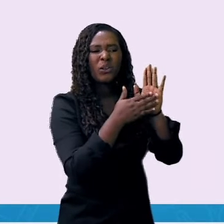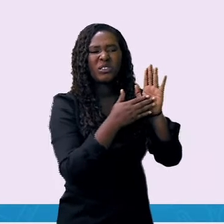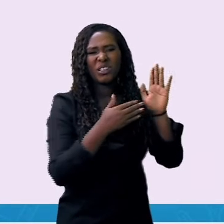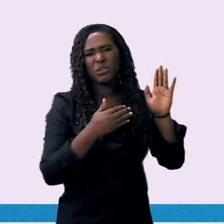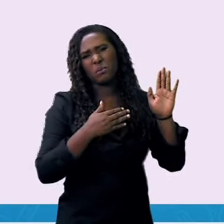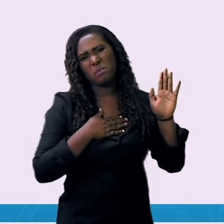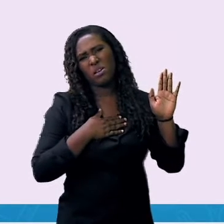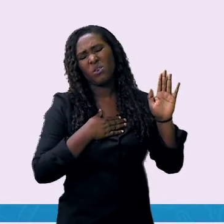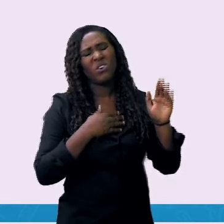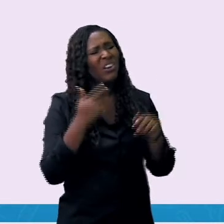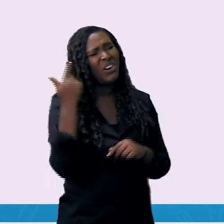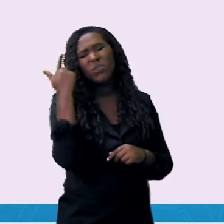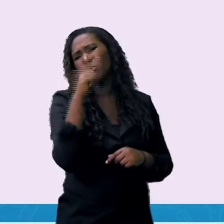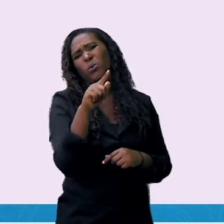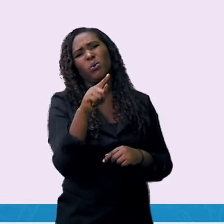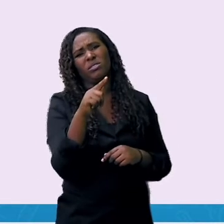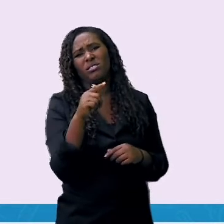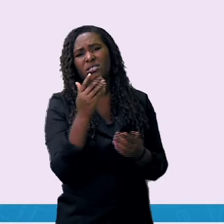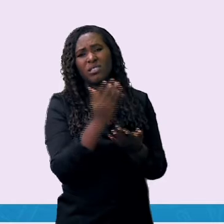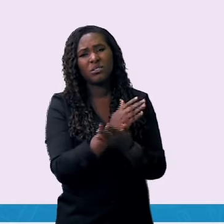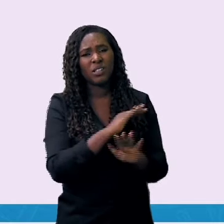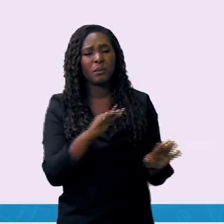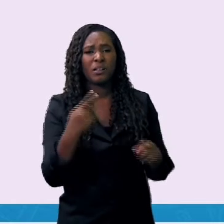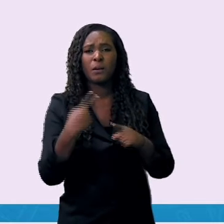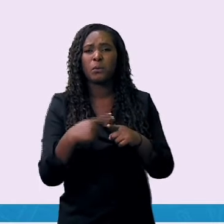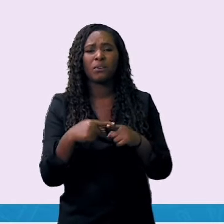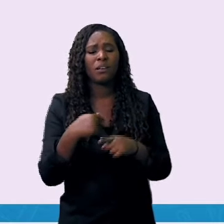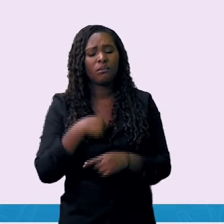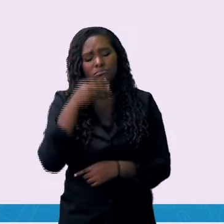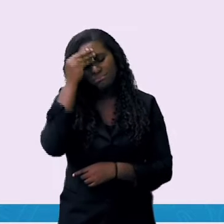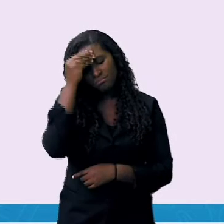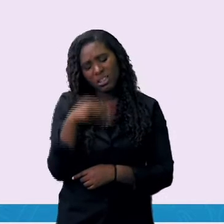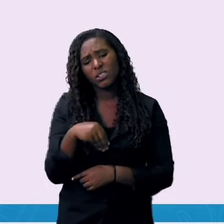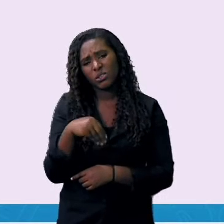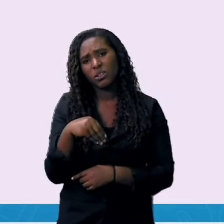de contas, na infância disseram que ela era preguiçosa.